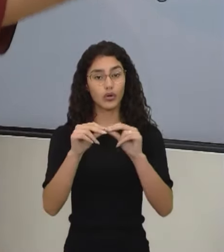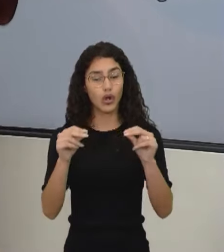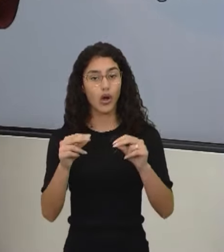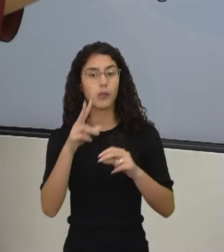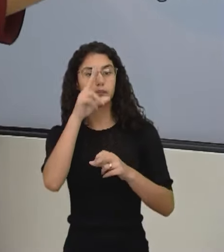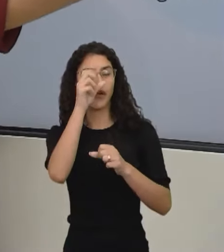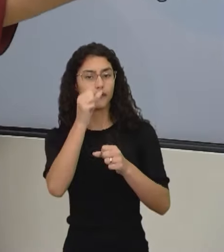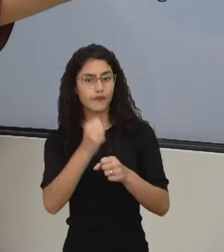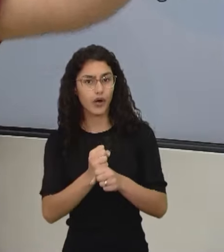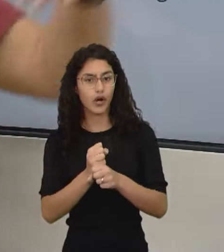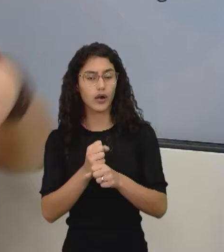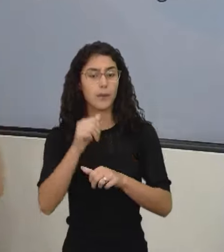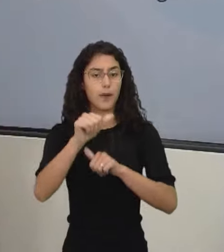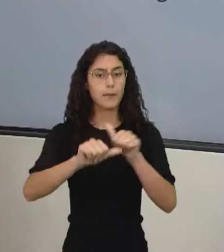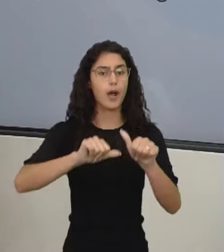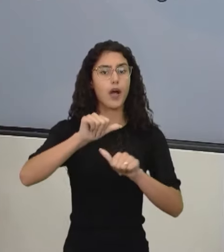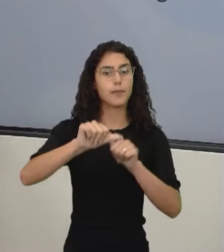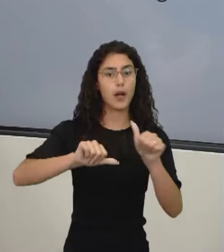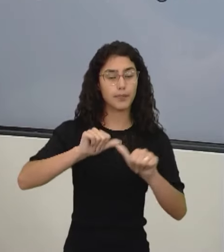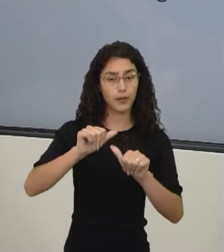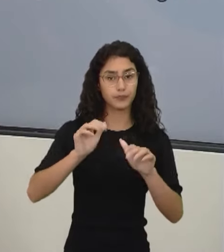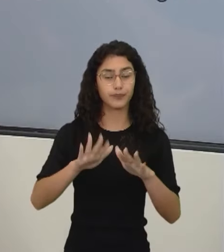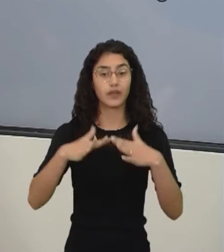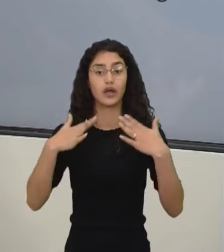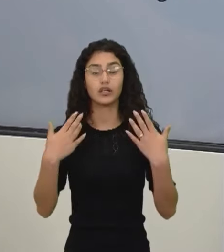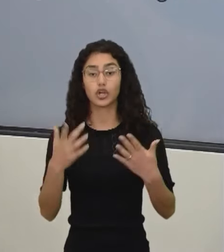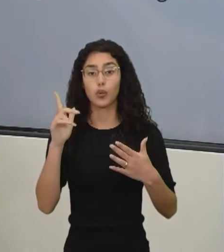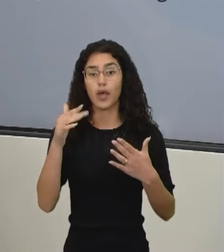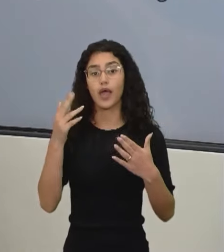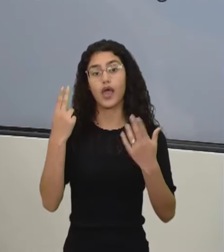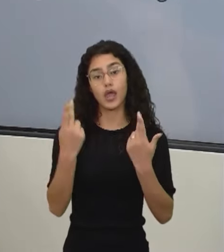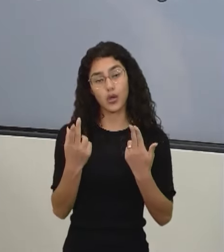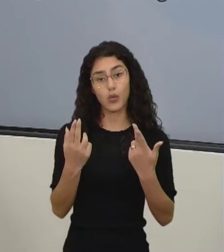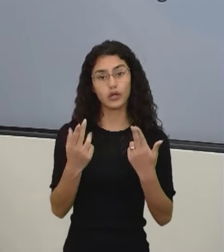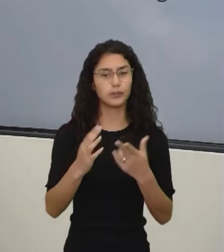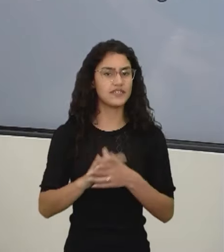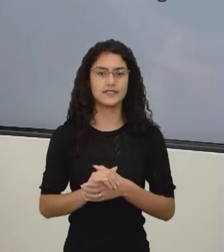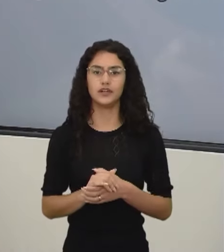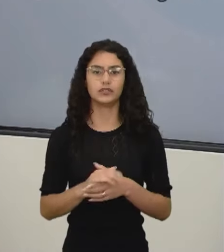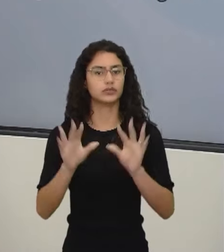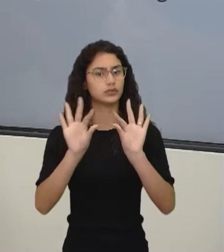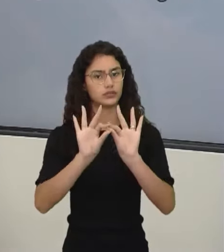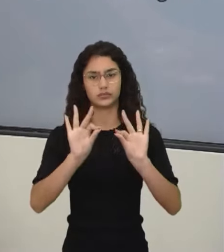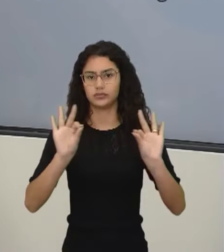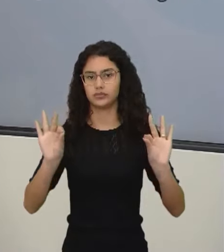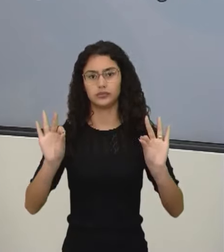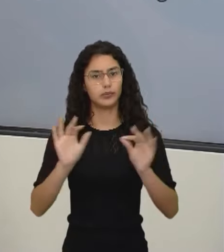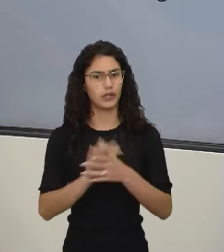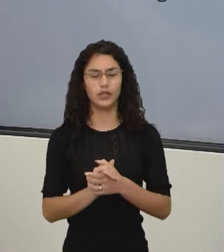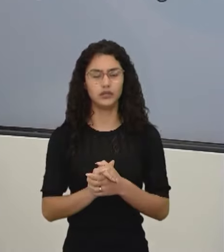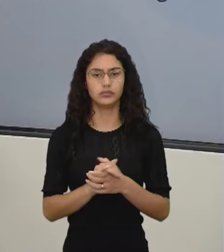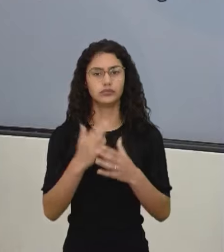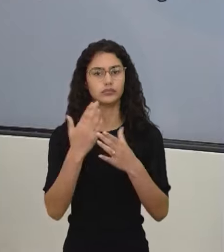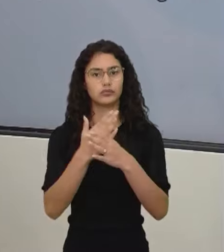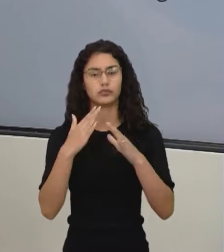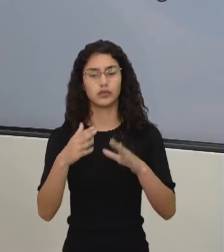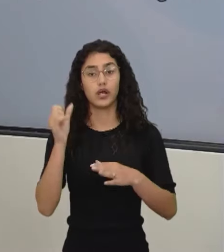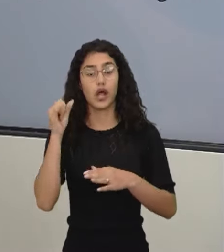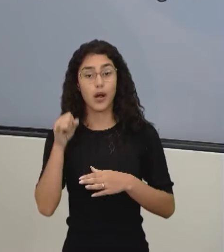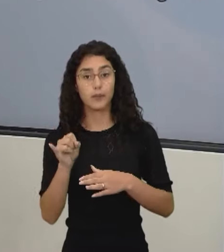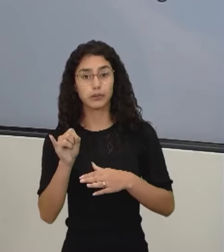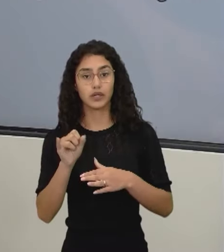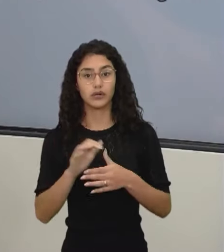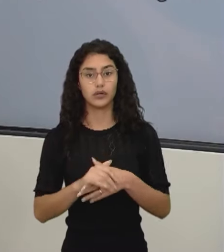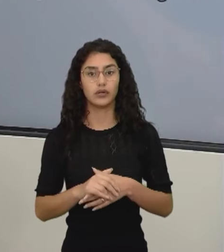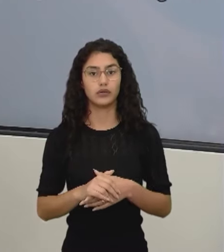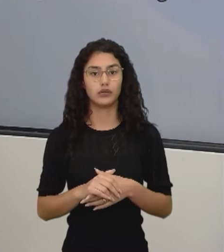muita força pra poder chegar do outro lado. Então, ela é proporcional e ela vai em linha reta. Se eu empurrar, por exemplo, se eu pegar esse